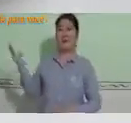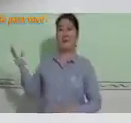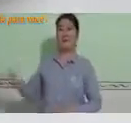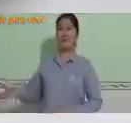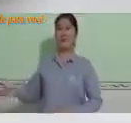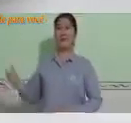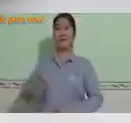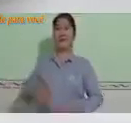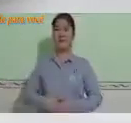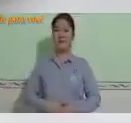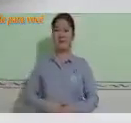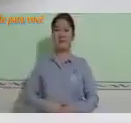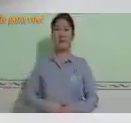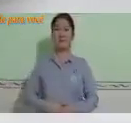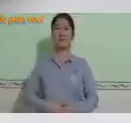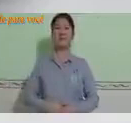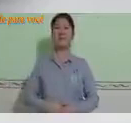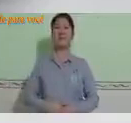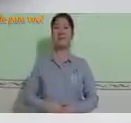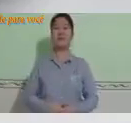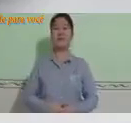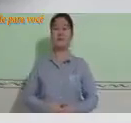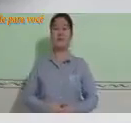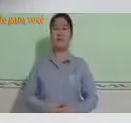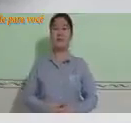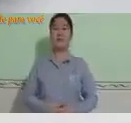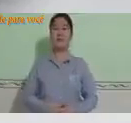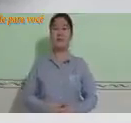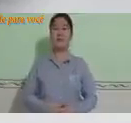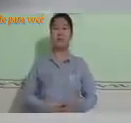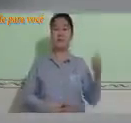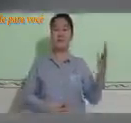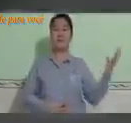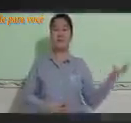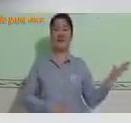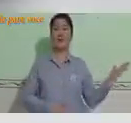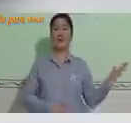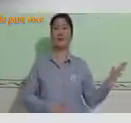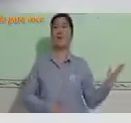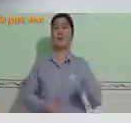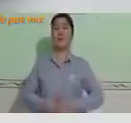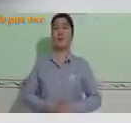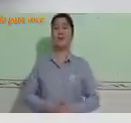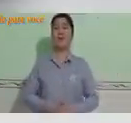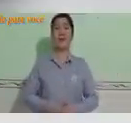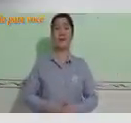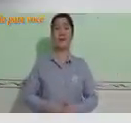até acento agudo r 600 dólares vírgula dependendo do médico ponto.com funcion&aacute